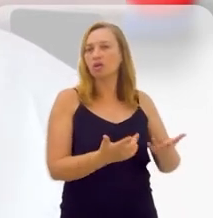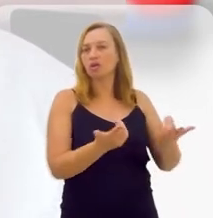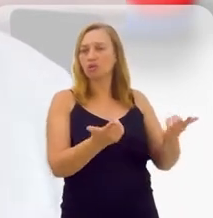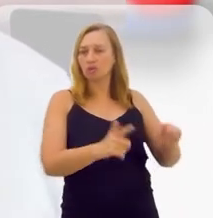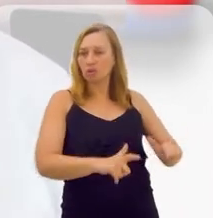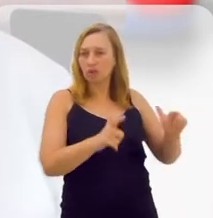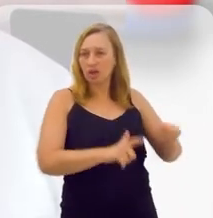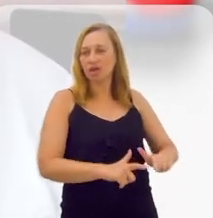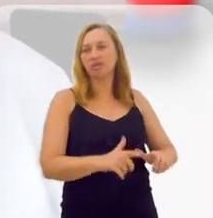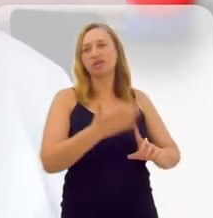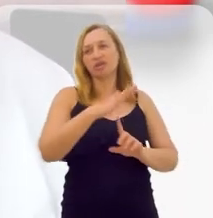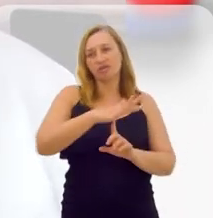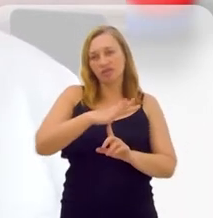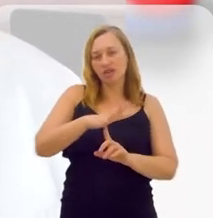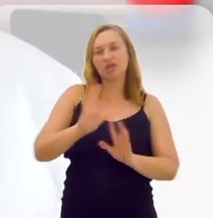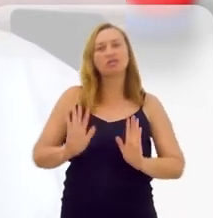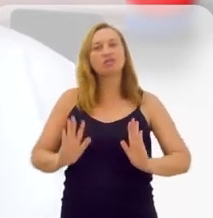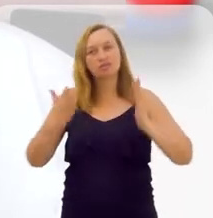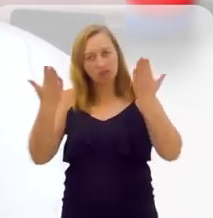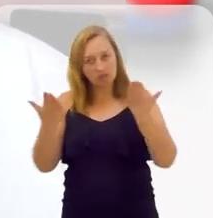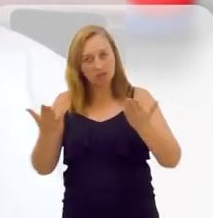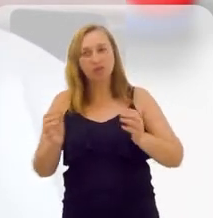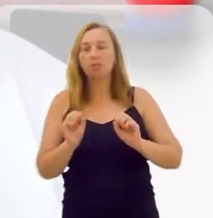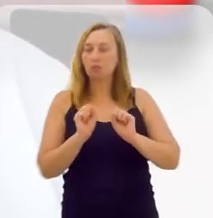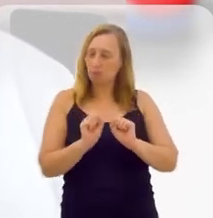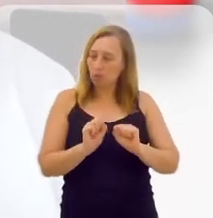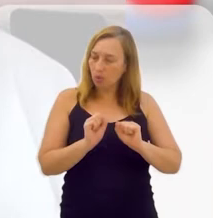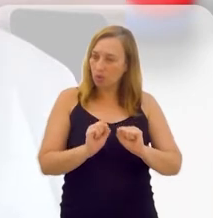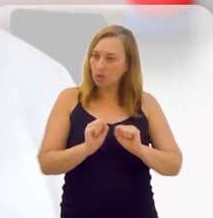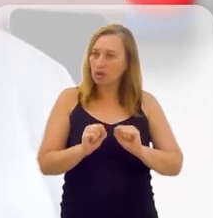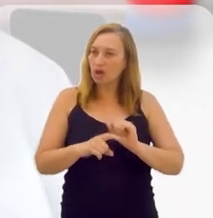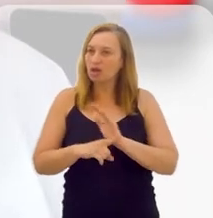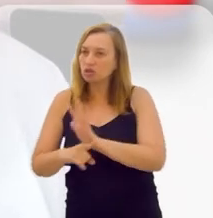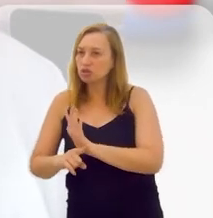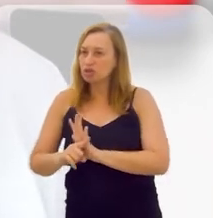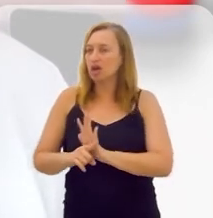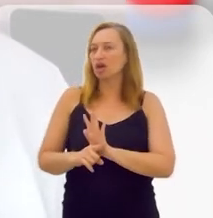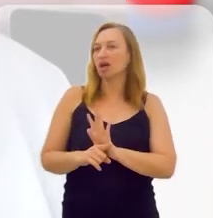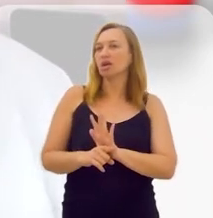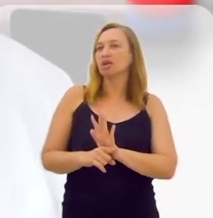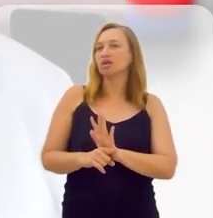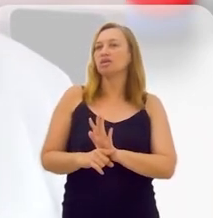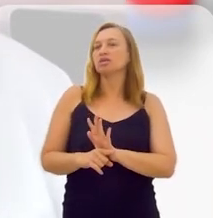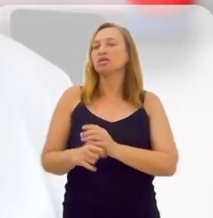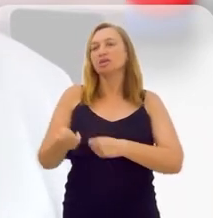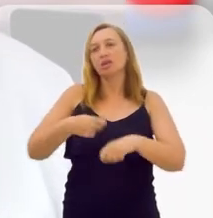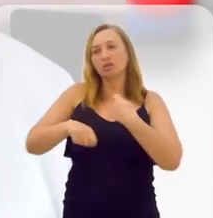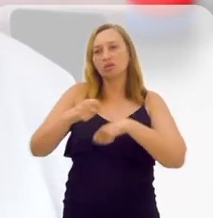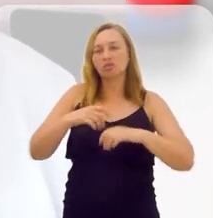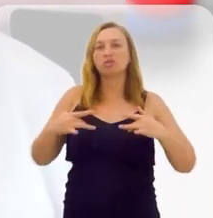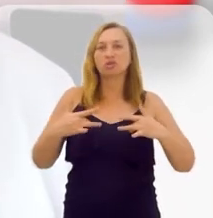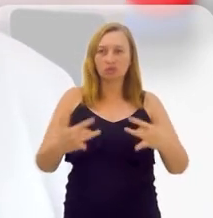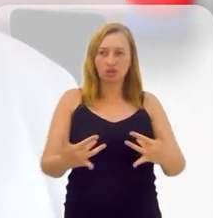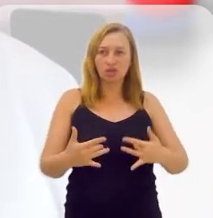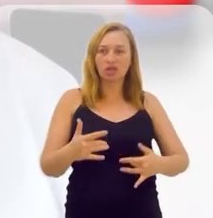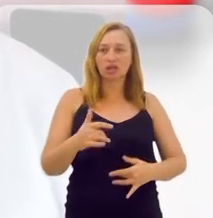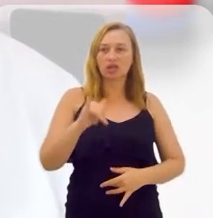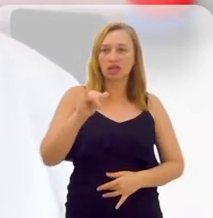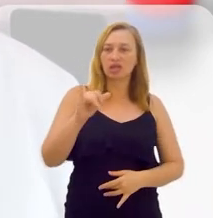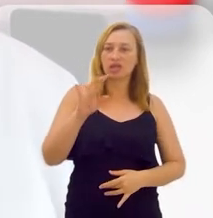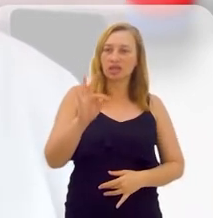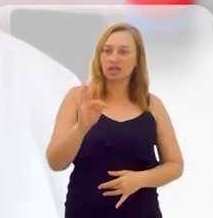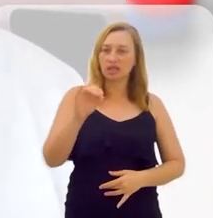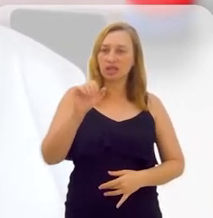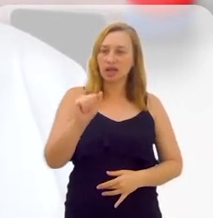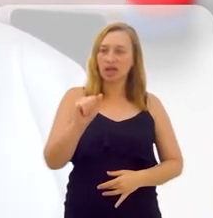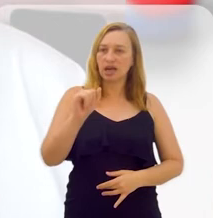hajam feiras, eventos, né, que possam estar ajudando na parte da economia solidária de